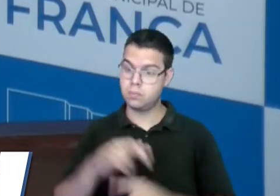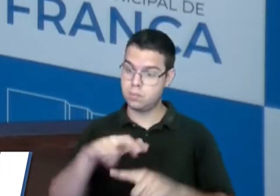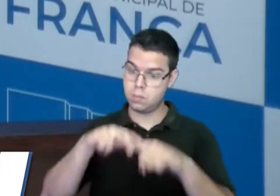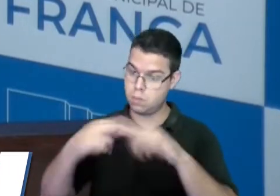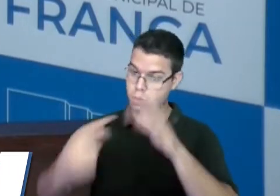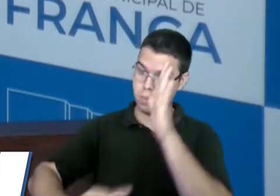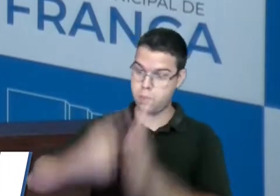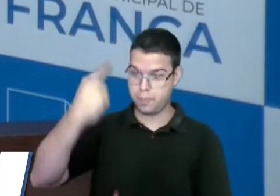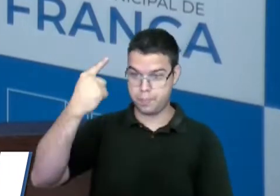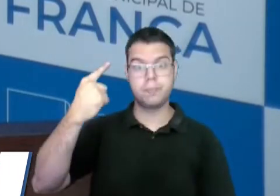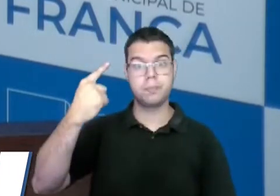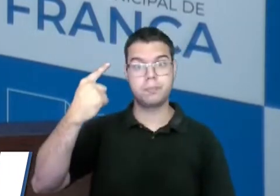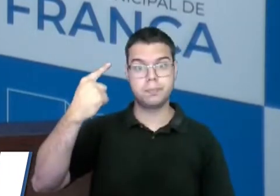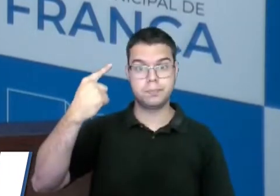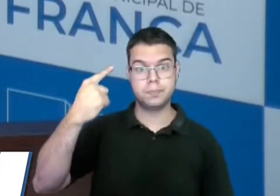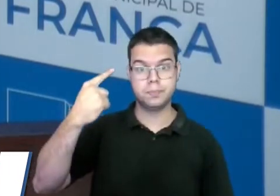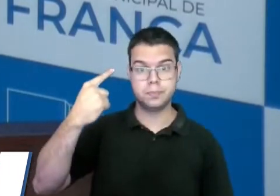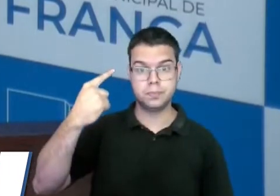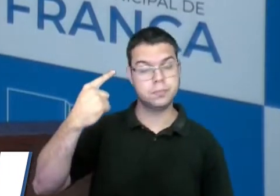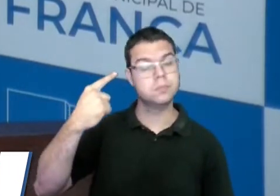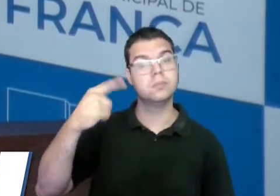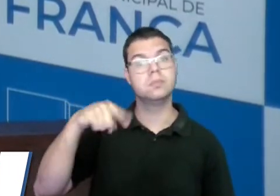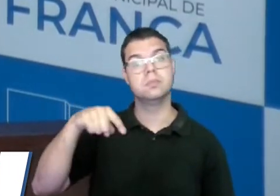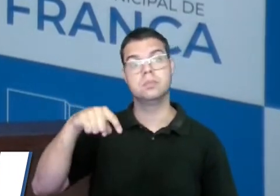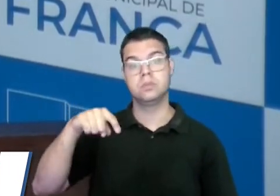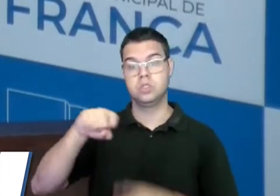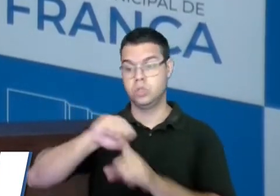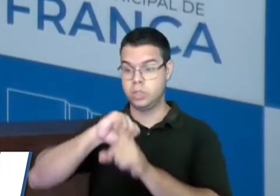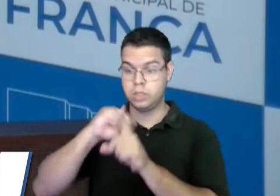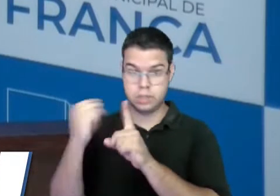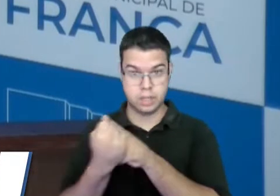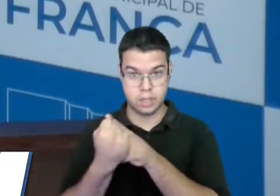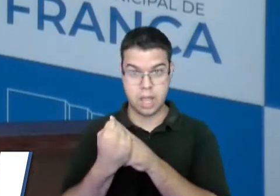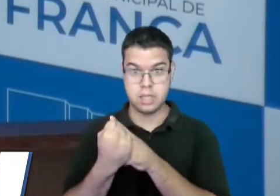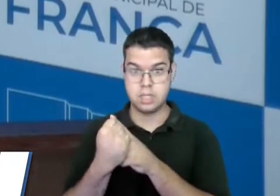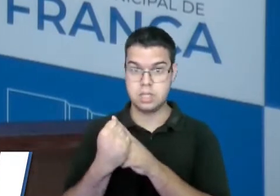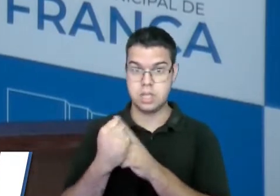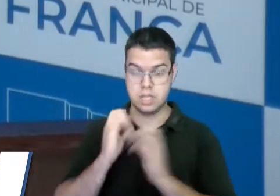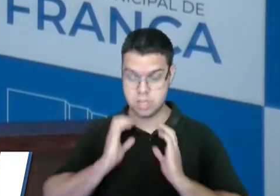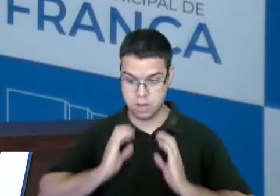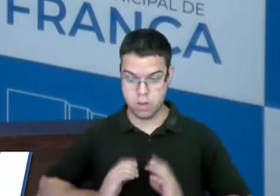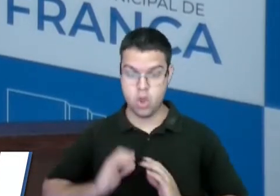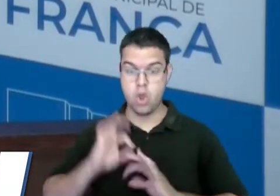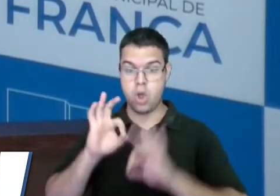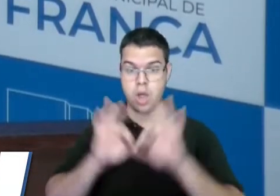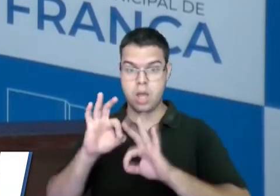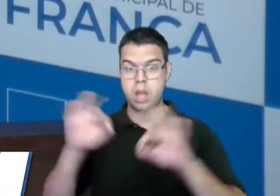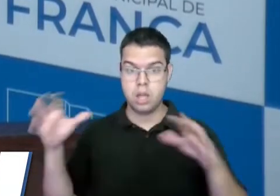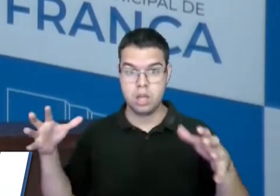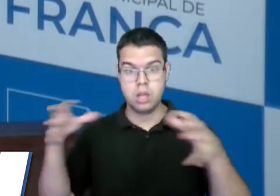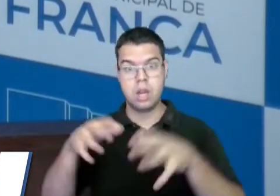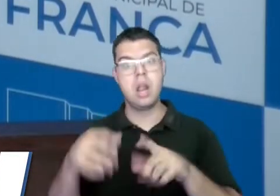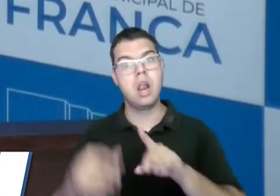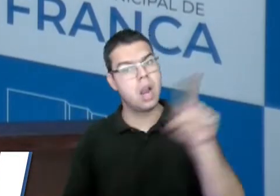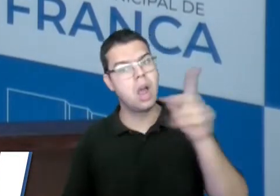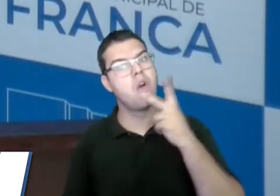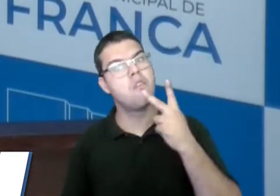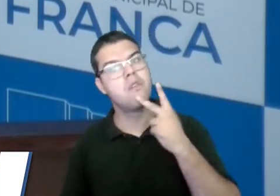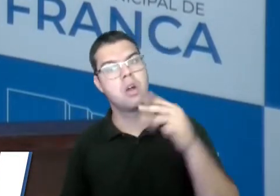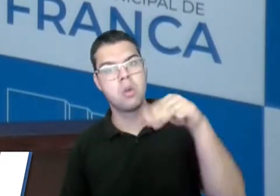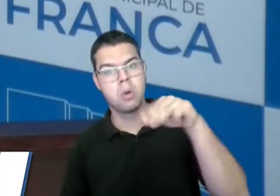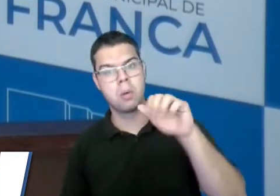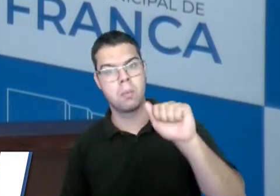a sociedade civil organizada se fez presente. E aqui eu posso falar Lions, Maçonaria, Rotary, a